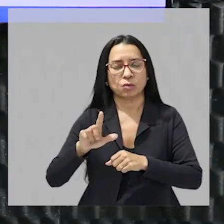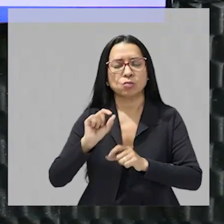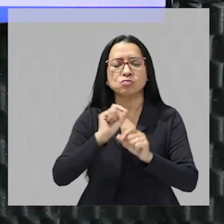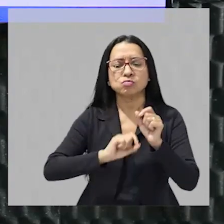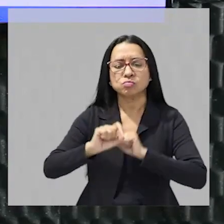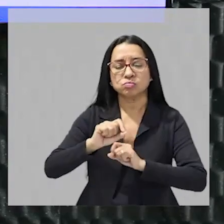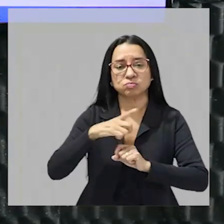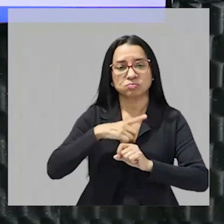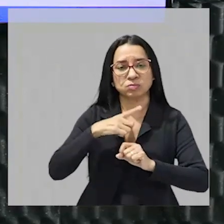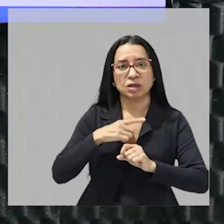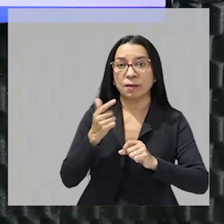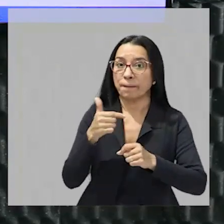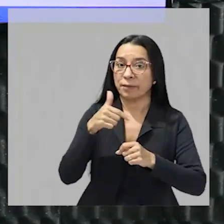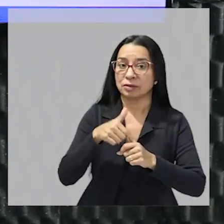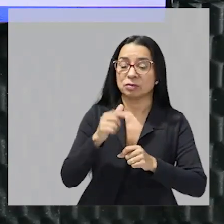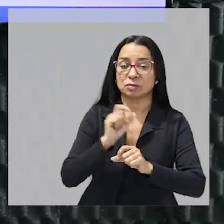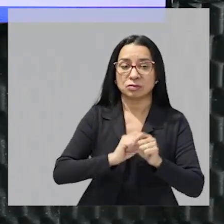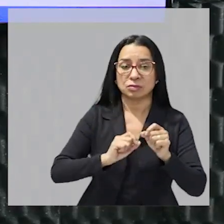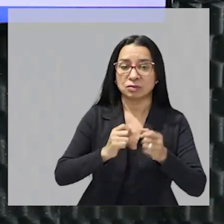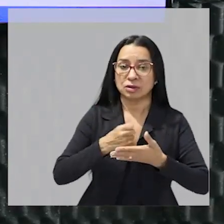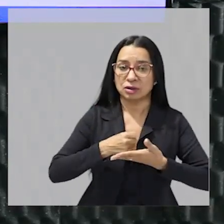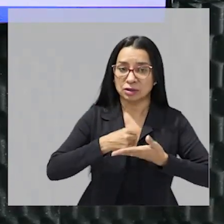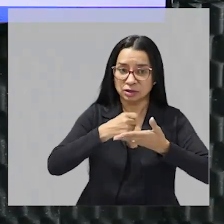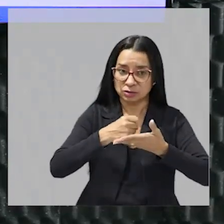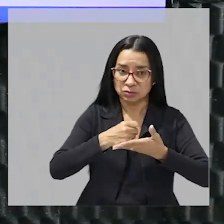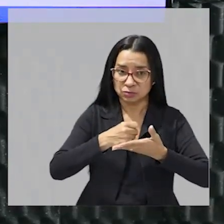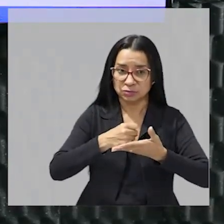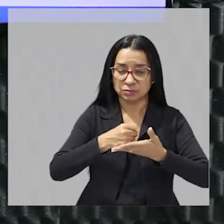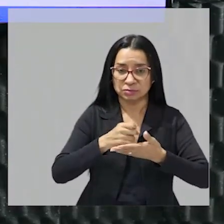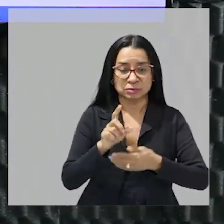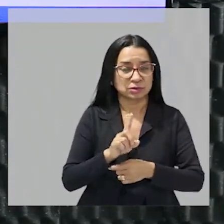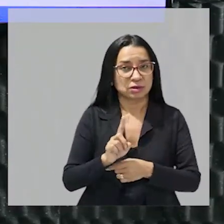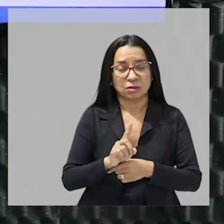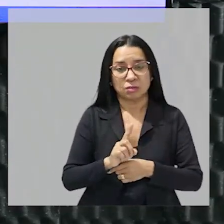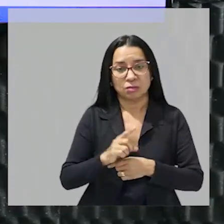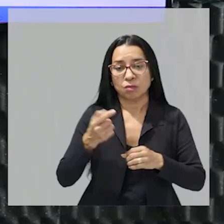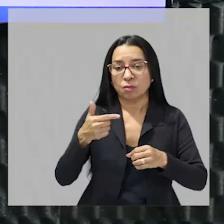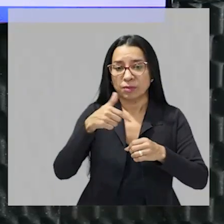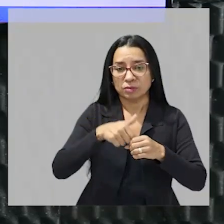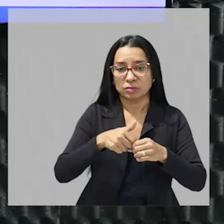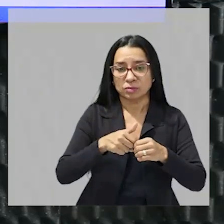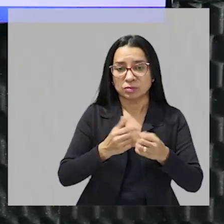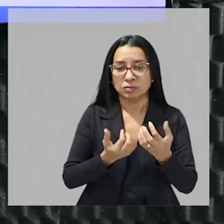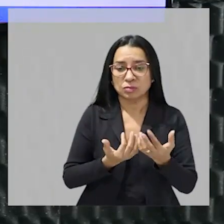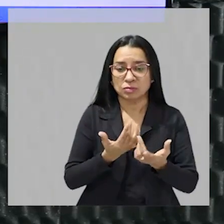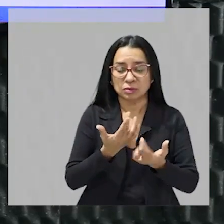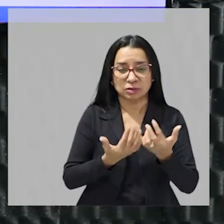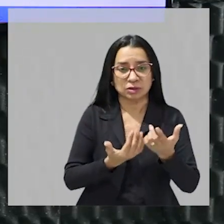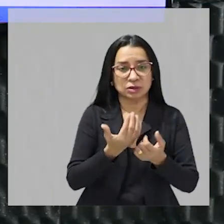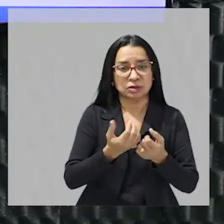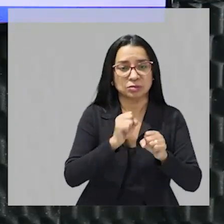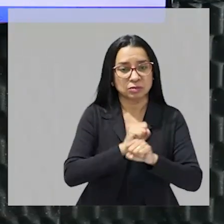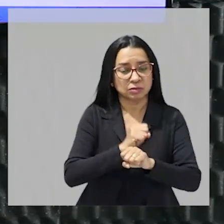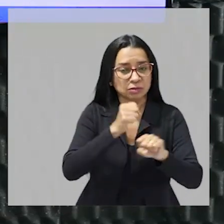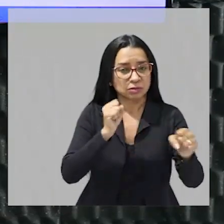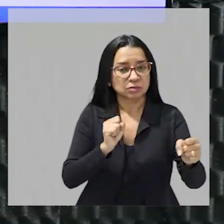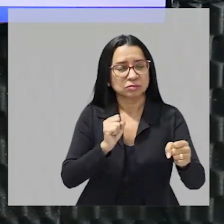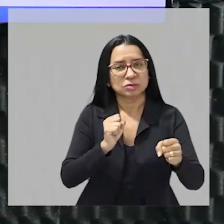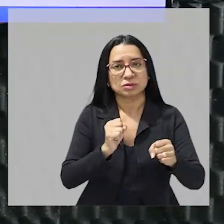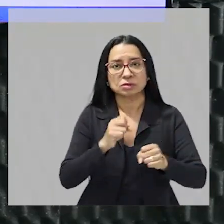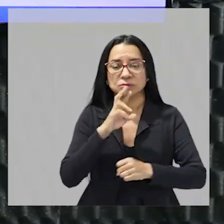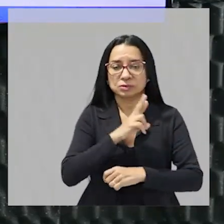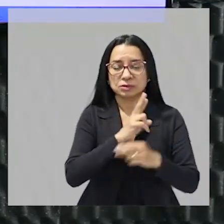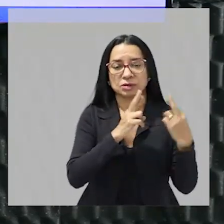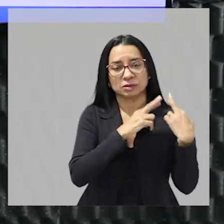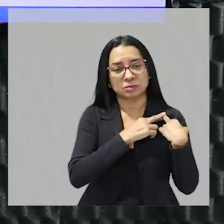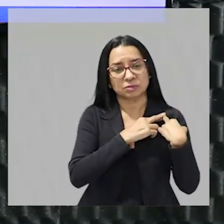explorar petróleo vai ajudar a diminuir a emissão de gases poluentes. Não. O petróleo, a queima do petróleo, é um dos grandes responsáveis pela emissão de